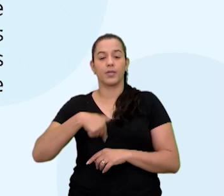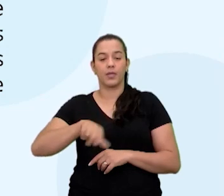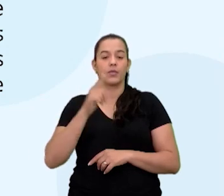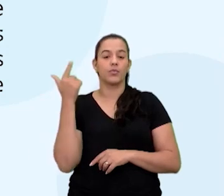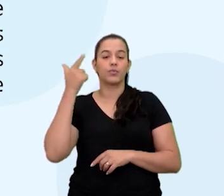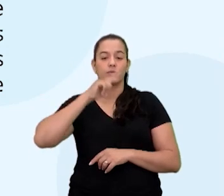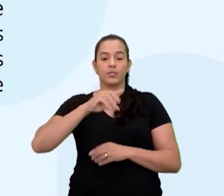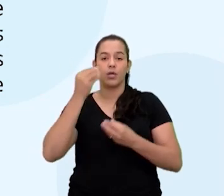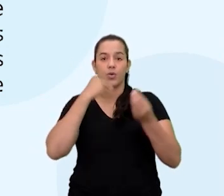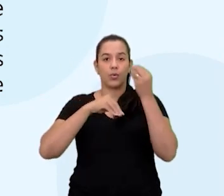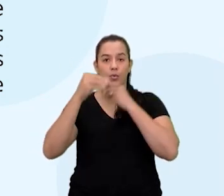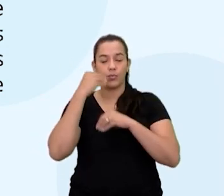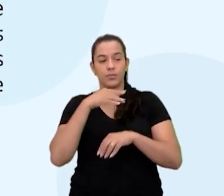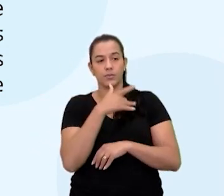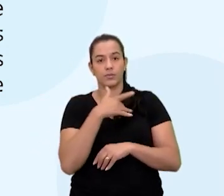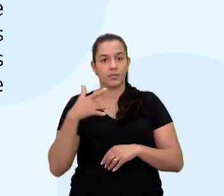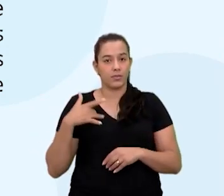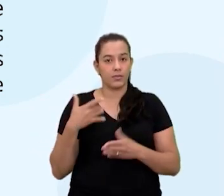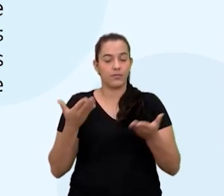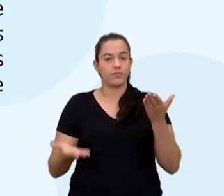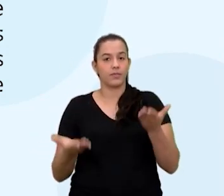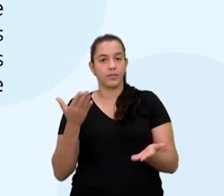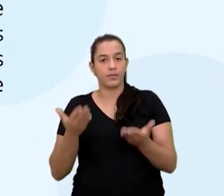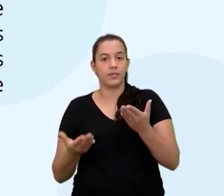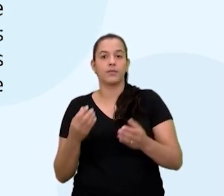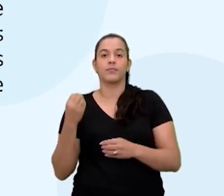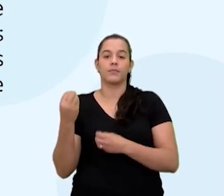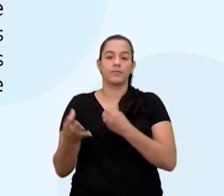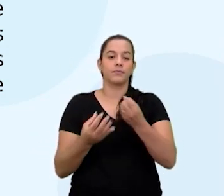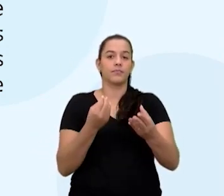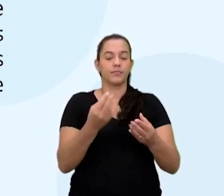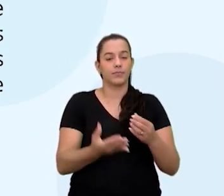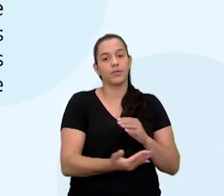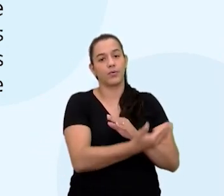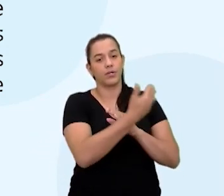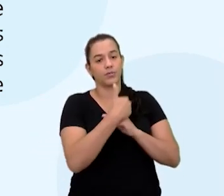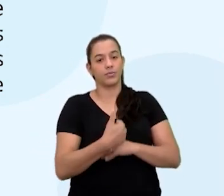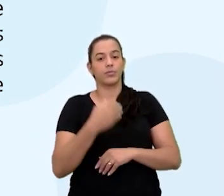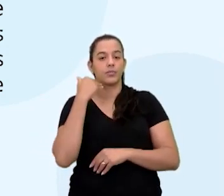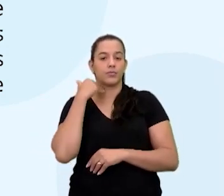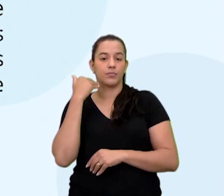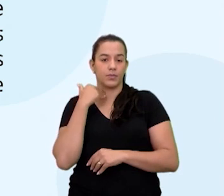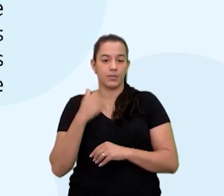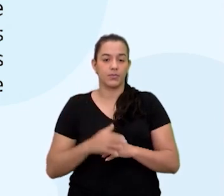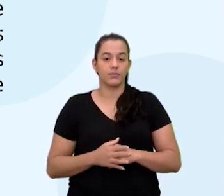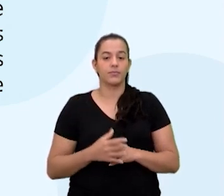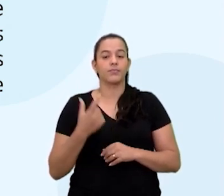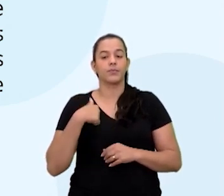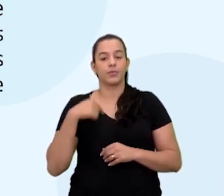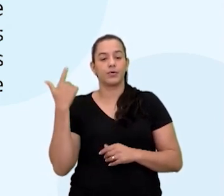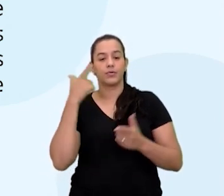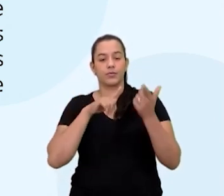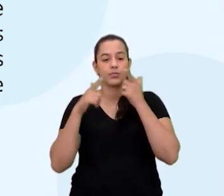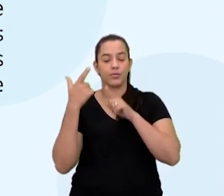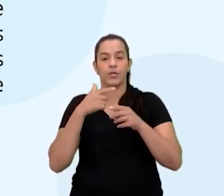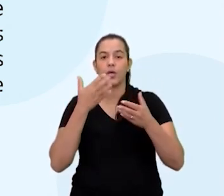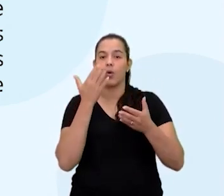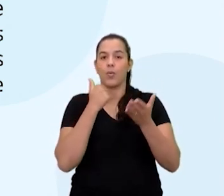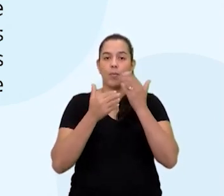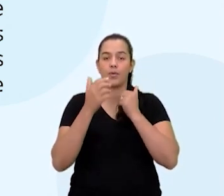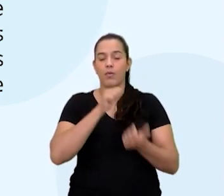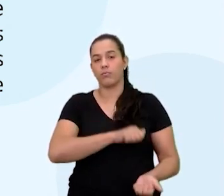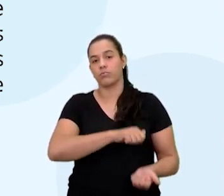garantir alimentação saudável e balanceada com a ajuda dos repasses do Banco Comunitário. A gente ganha muitas cestas básicas